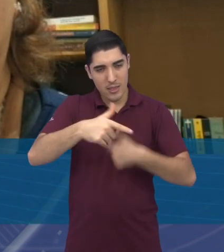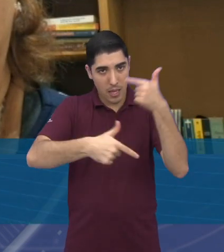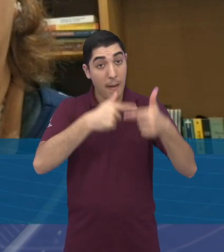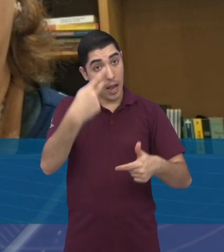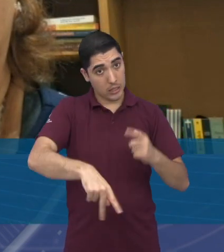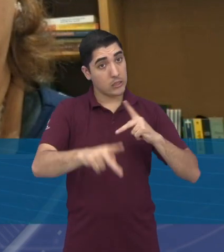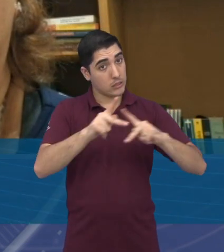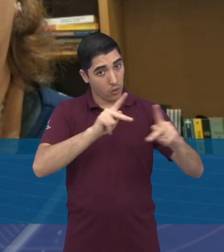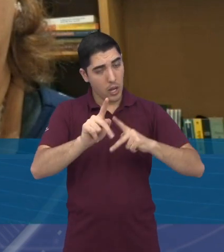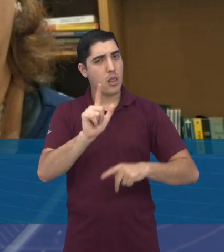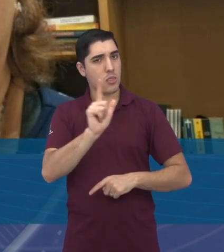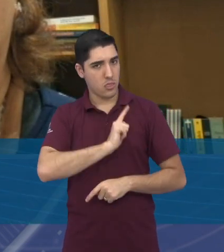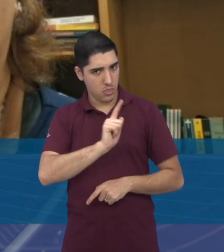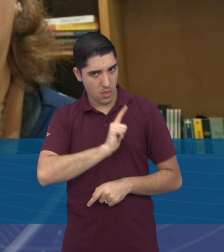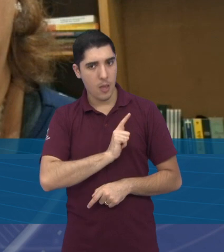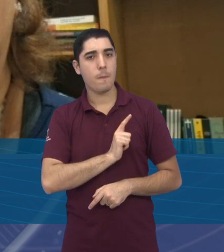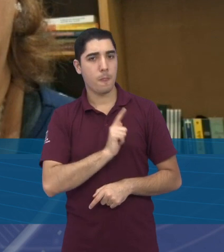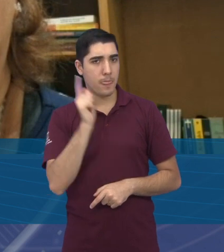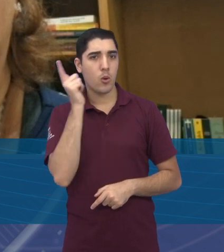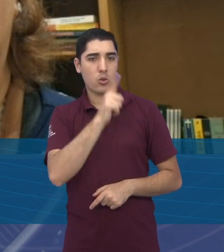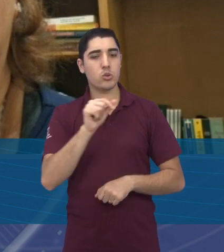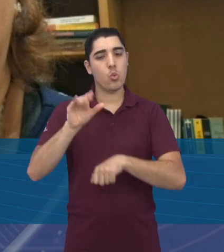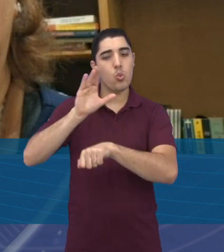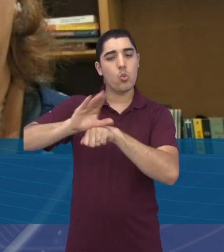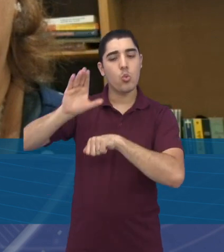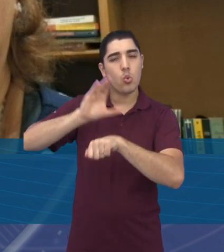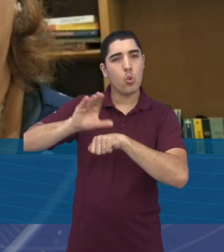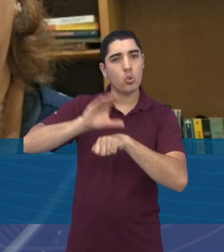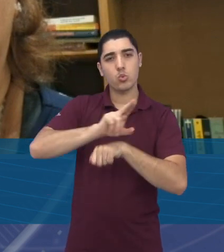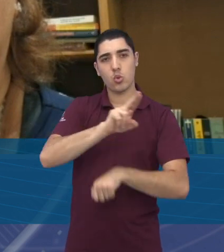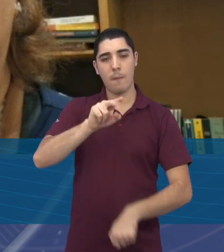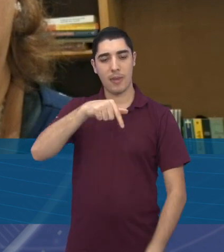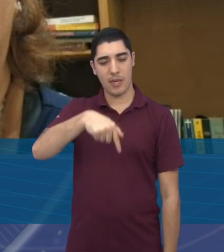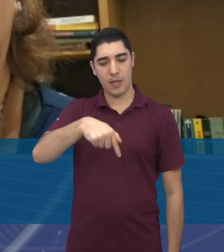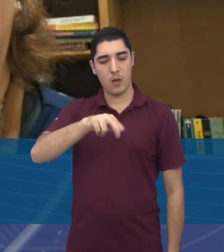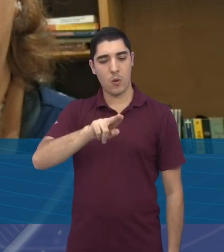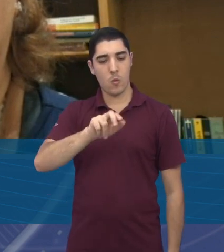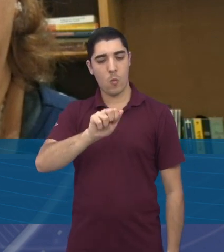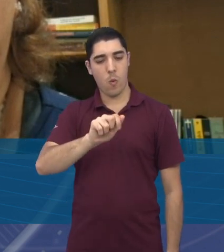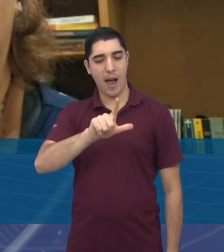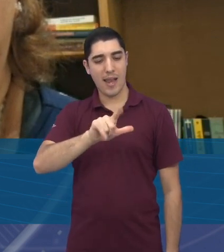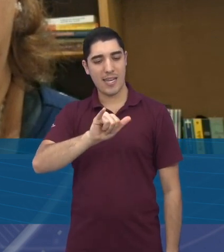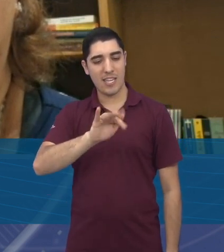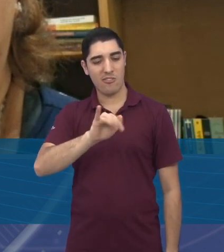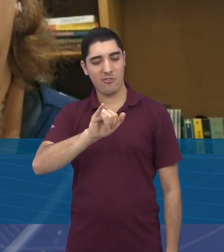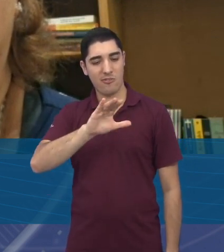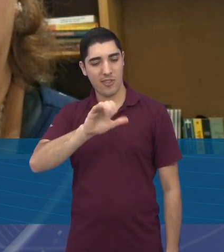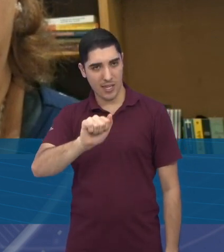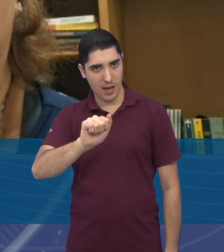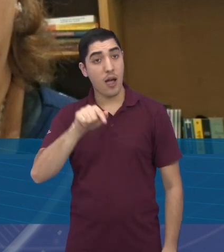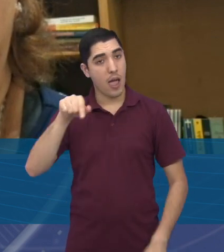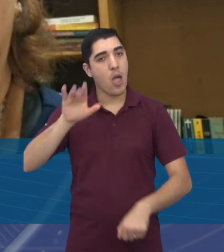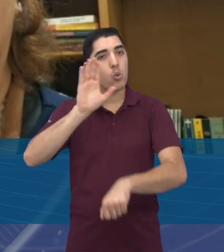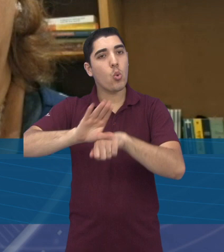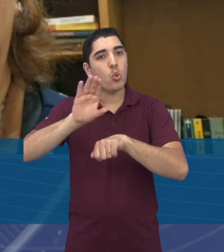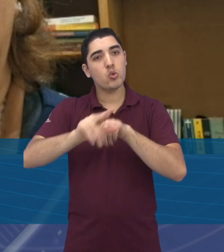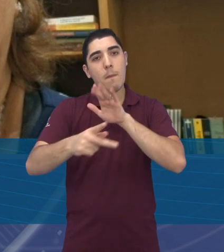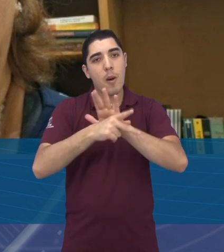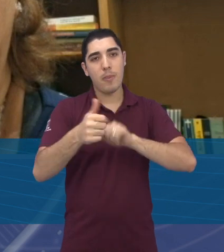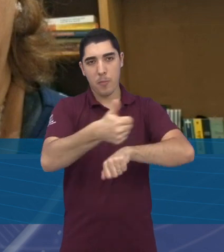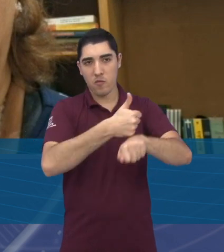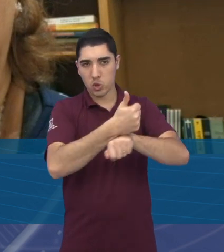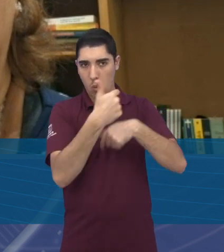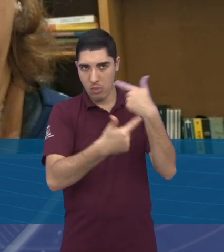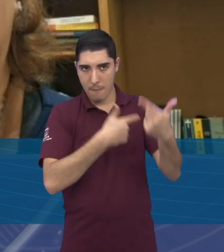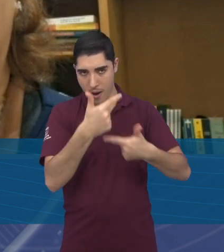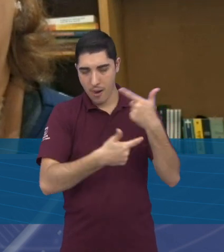Campos também tem o programa Qualifica São José, que oferece cursos de qualificação. Então, independente da idade, né, mas a gente está